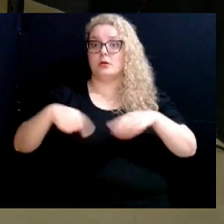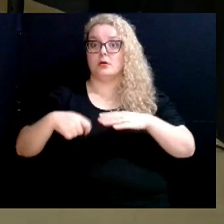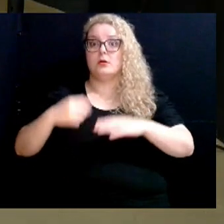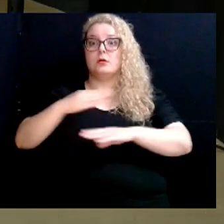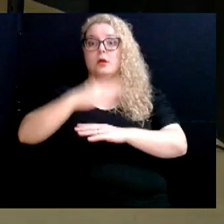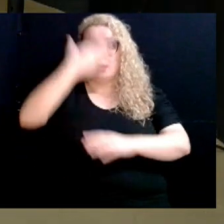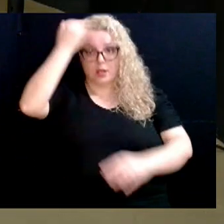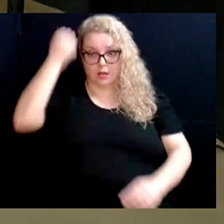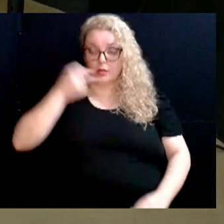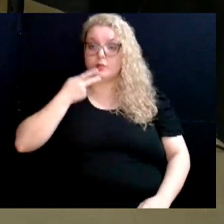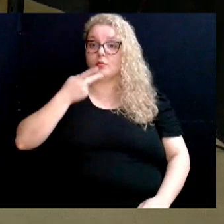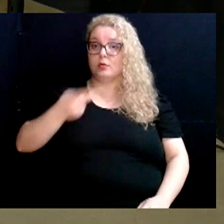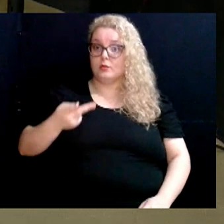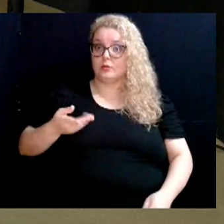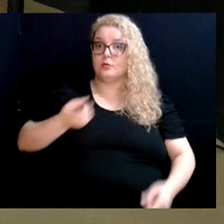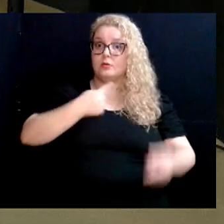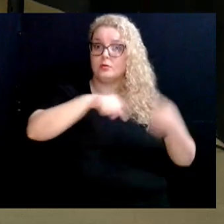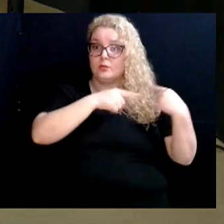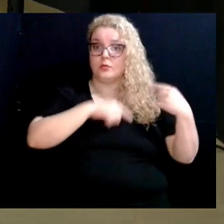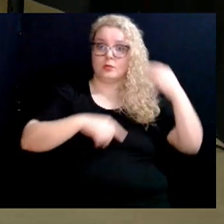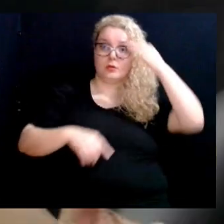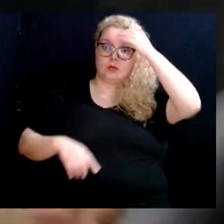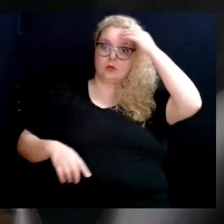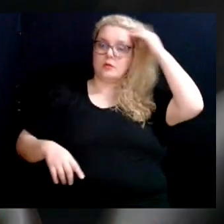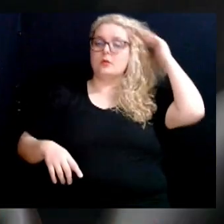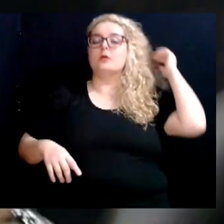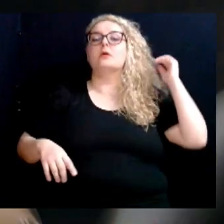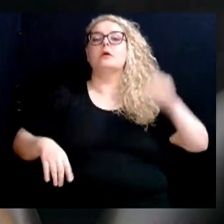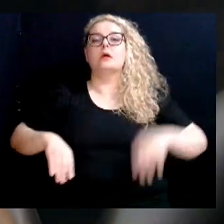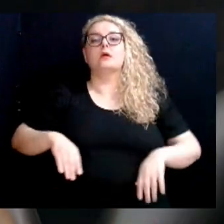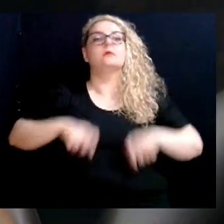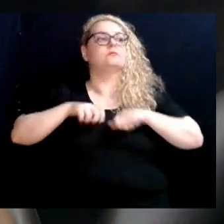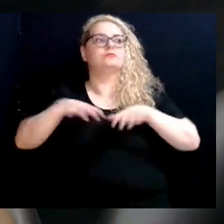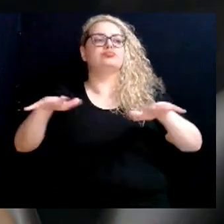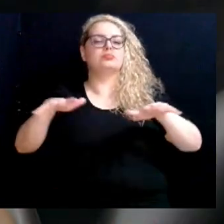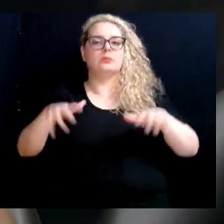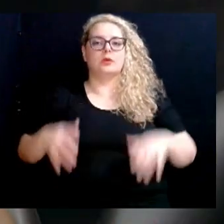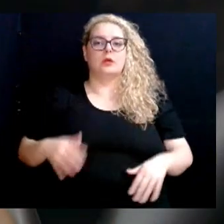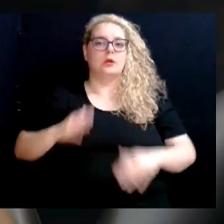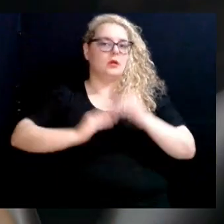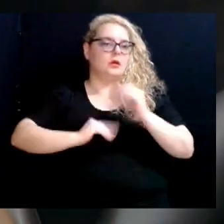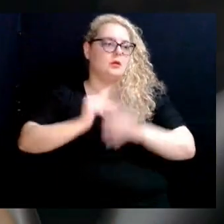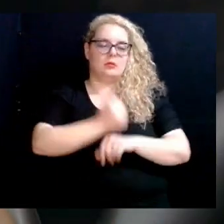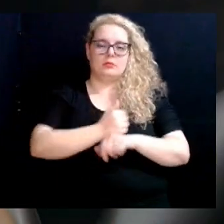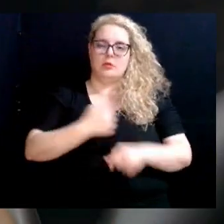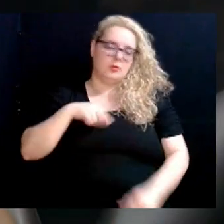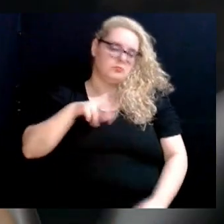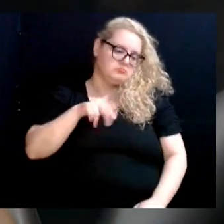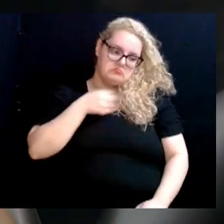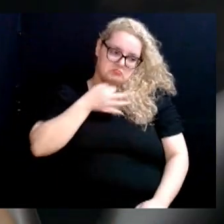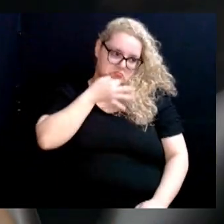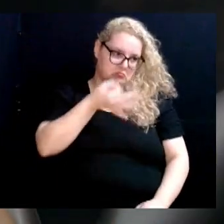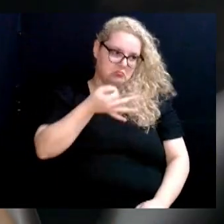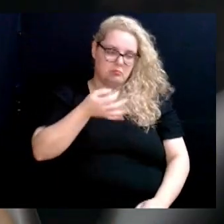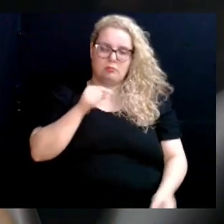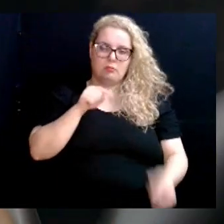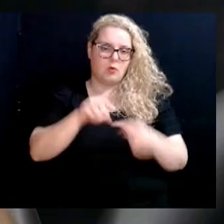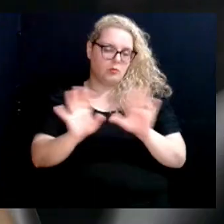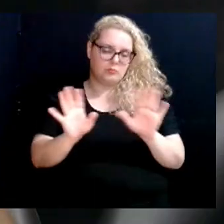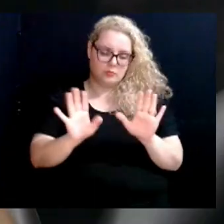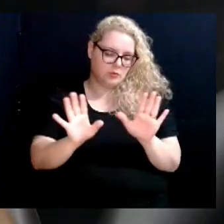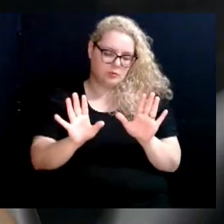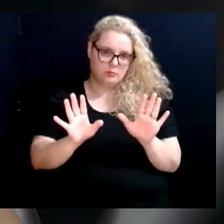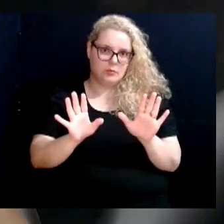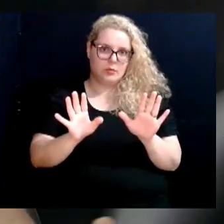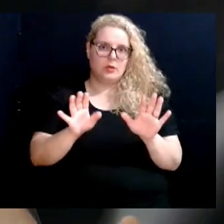isso. Um outro momento, inclusive, essa febre. Essa febre. Eu sou um profissional que eu nunca me posicionei contra. Muito pelo contrário. As pessoas hoje